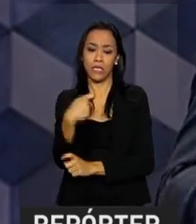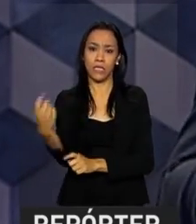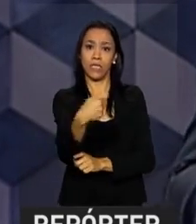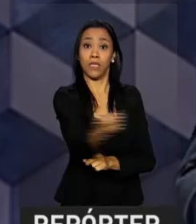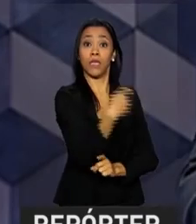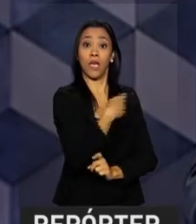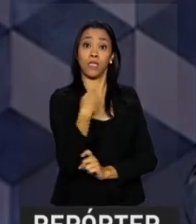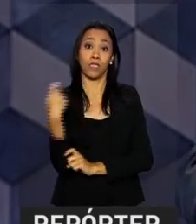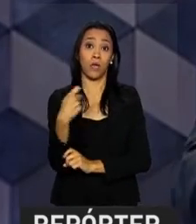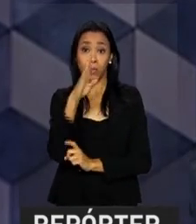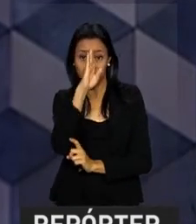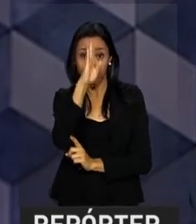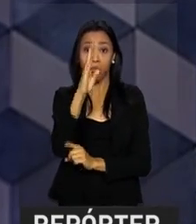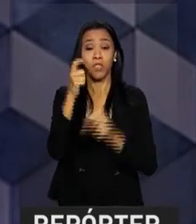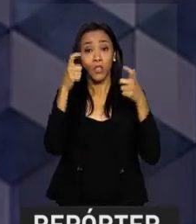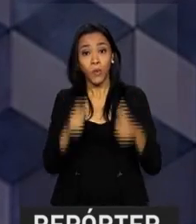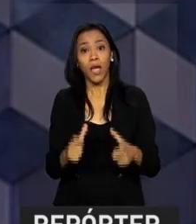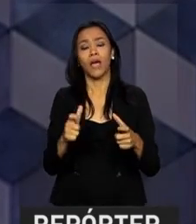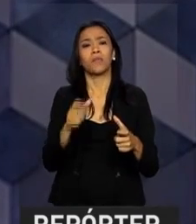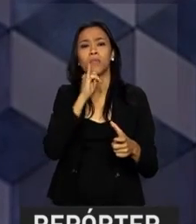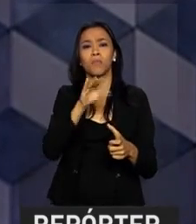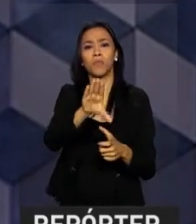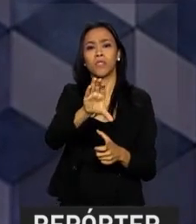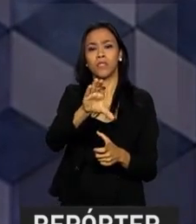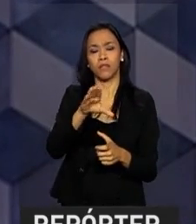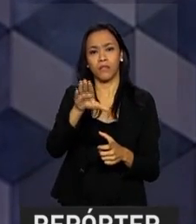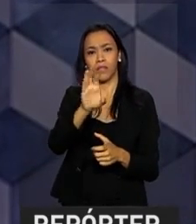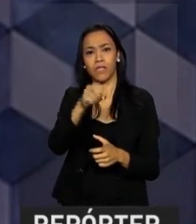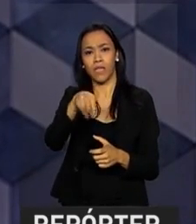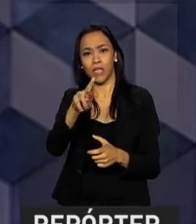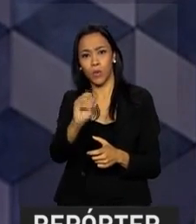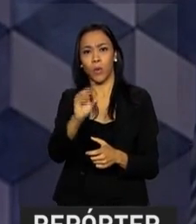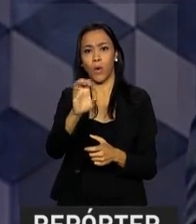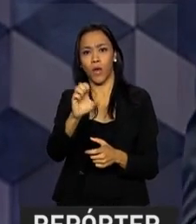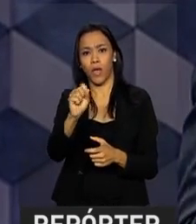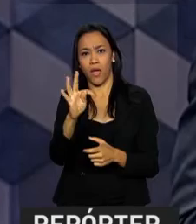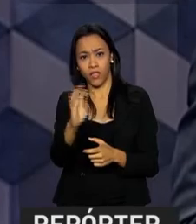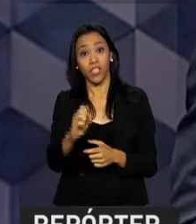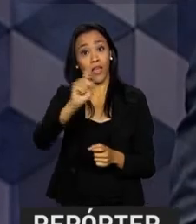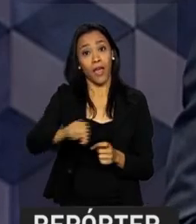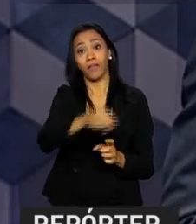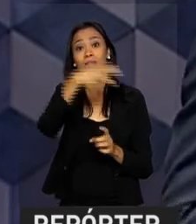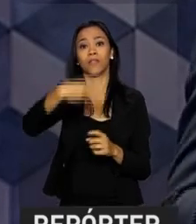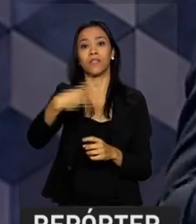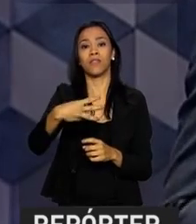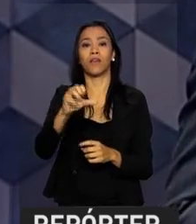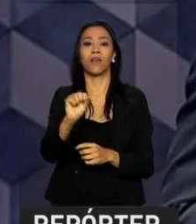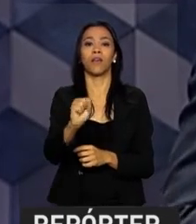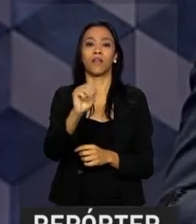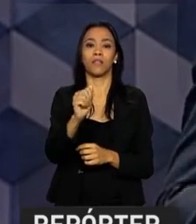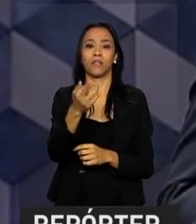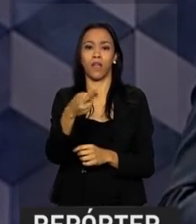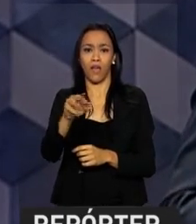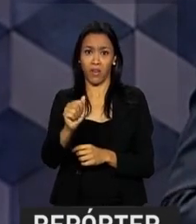principalmente para as regiões de produção que estão avançando no Centro-Oeste, para fazer a terceira safra, como está acontecendo, Caffarelli. O preço do